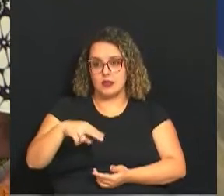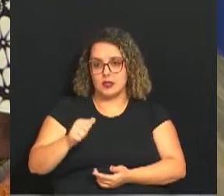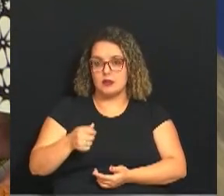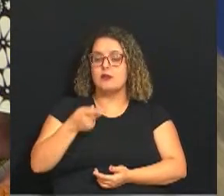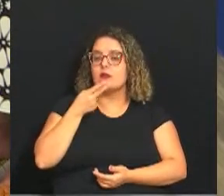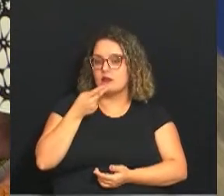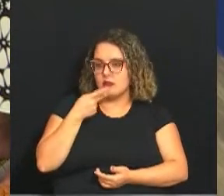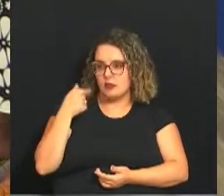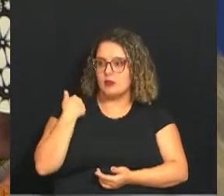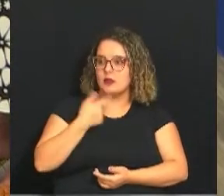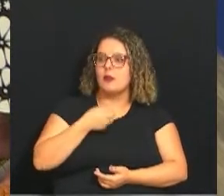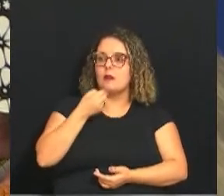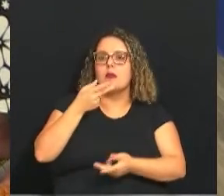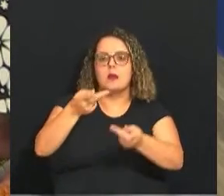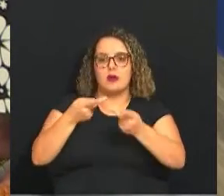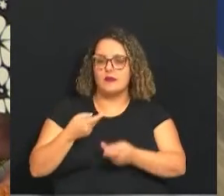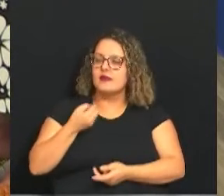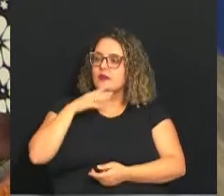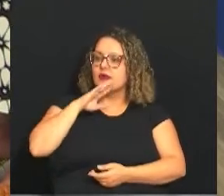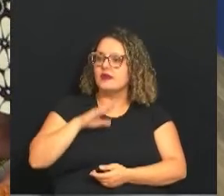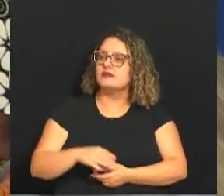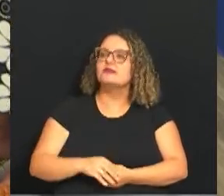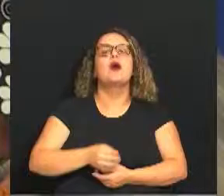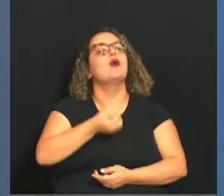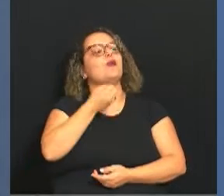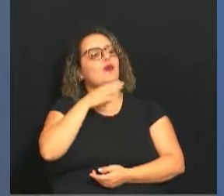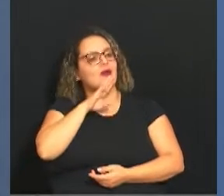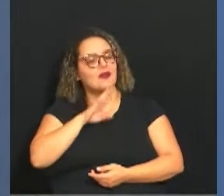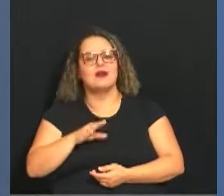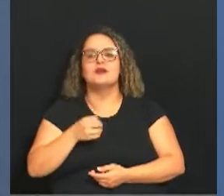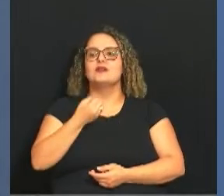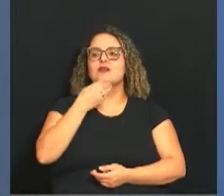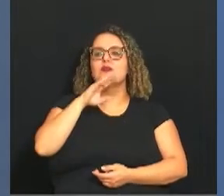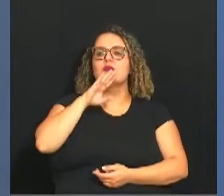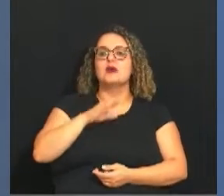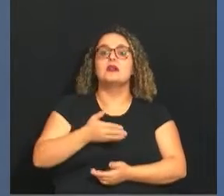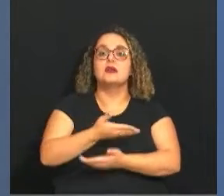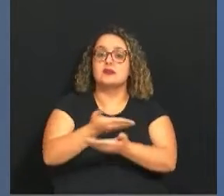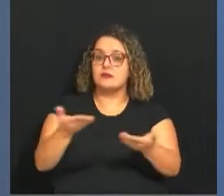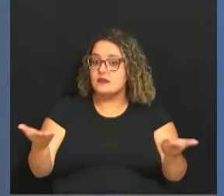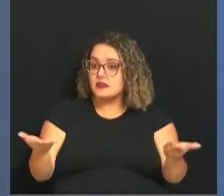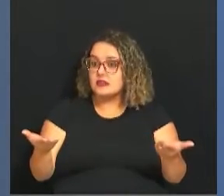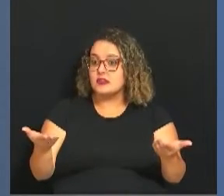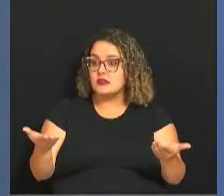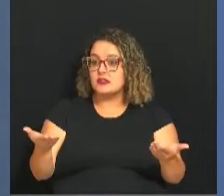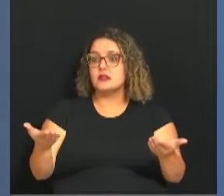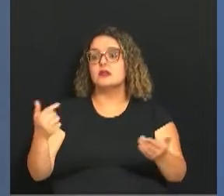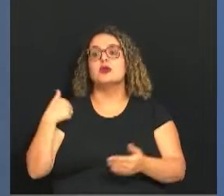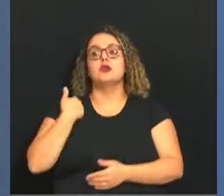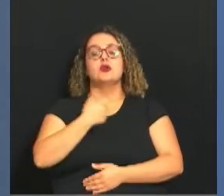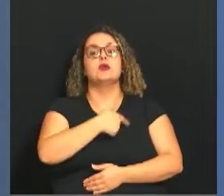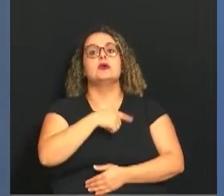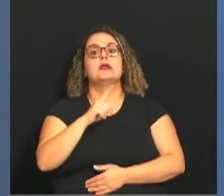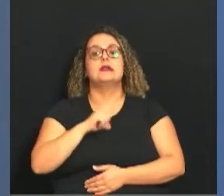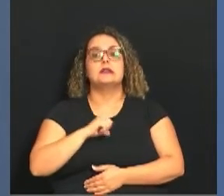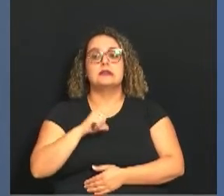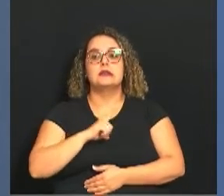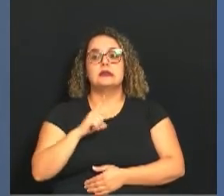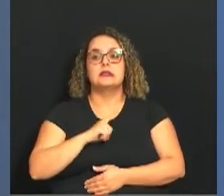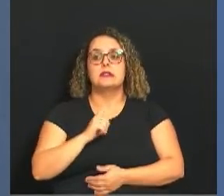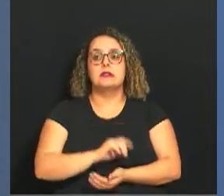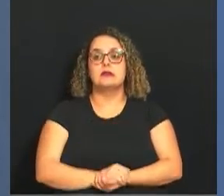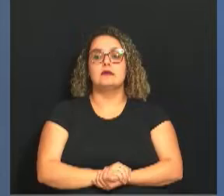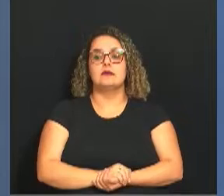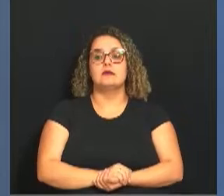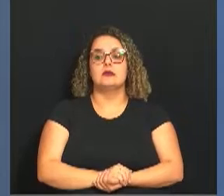panorama. Seja bem-vinda e boa tarde. Boa tarde, Gabriel. Boa tarde a você de casa. A gente teve a atualização, mas em